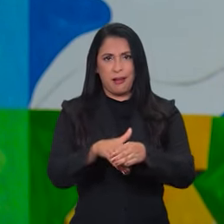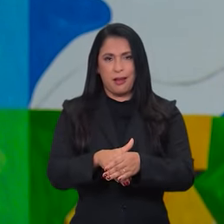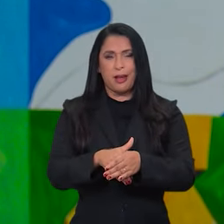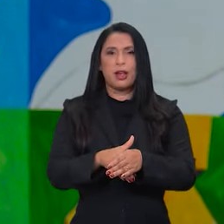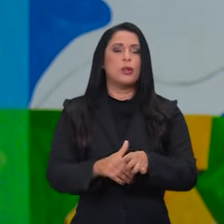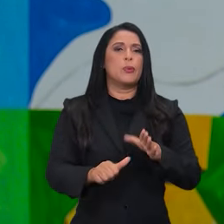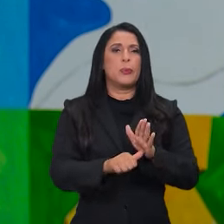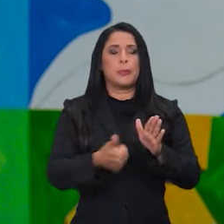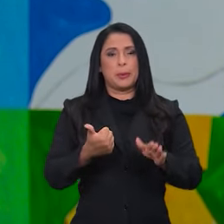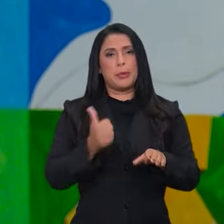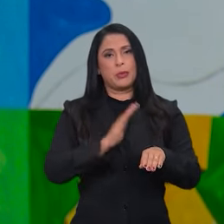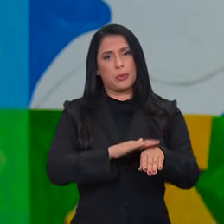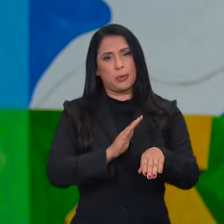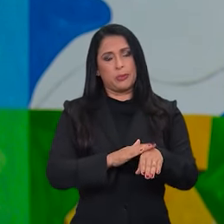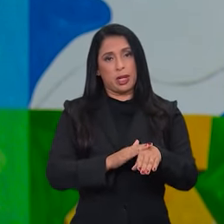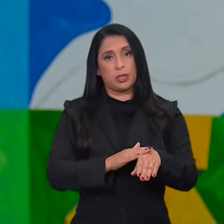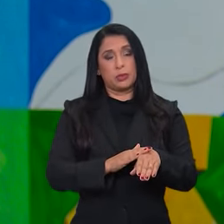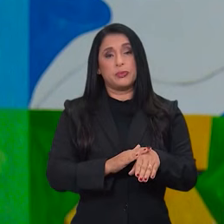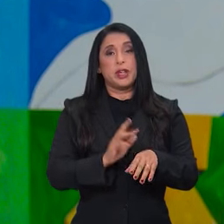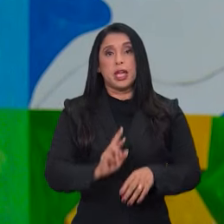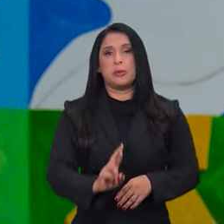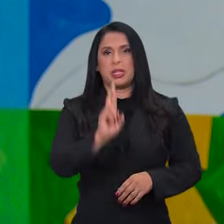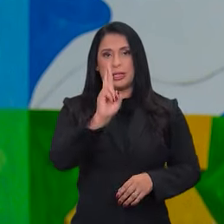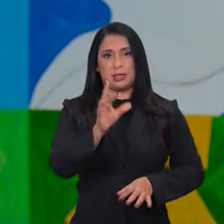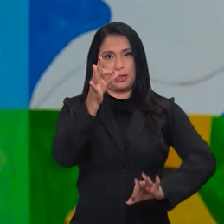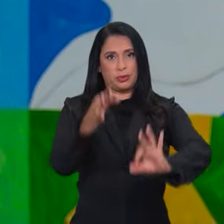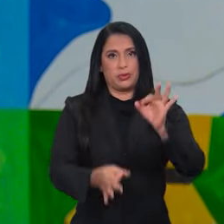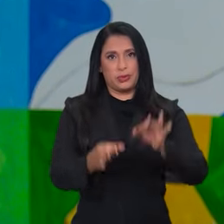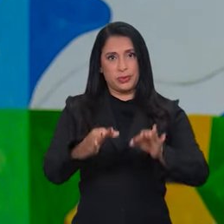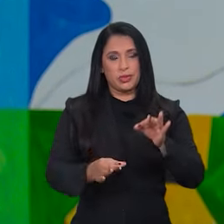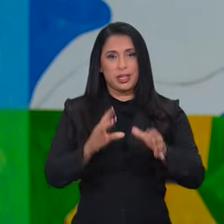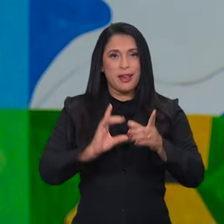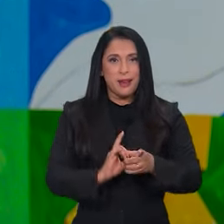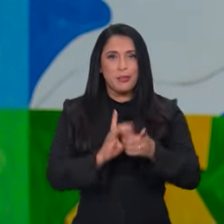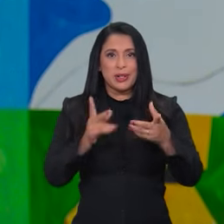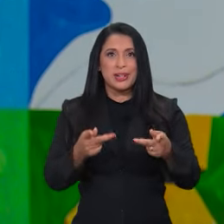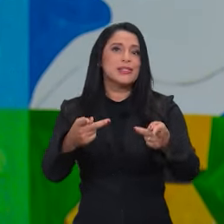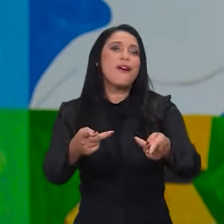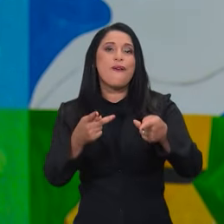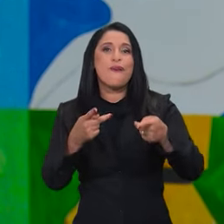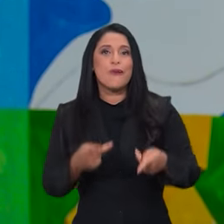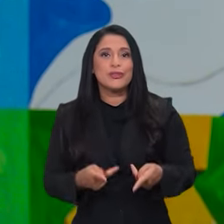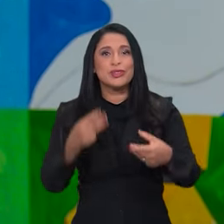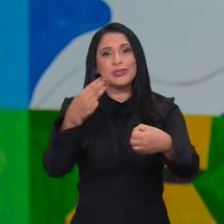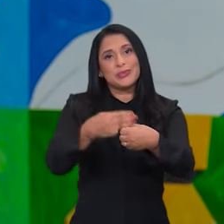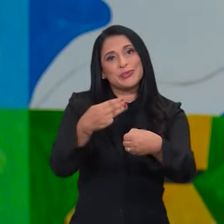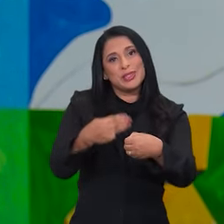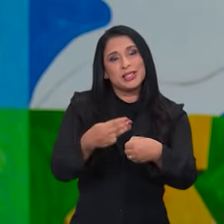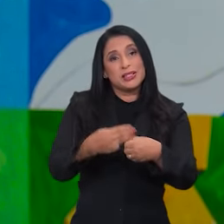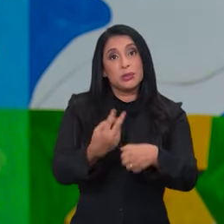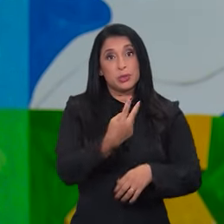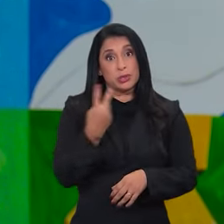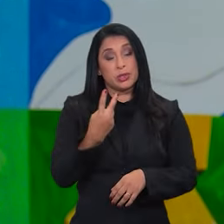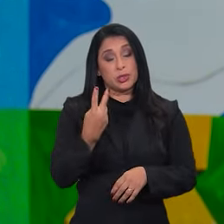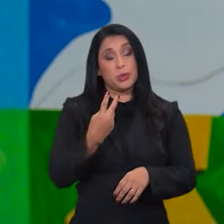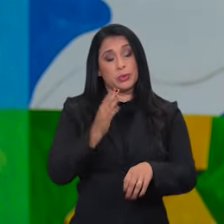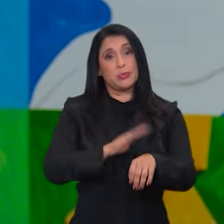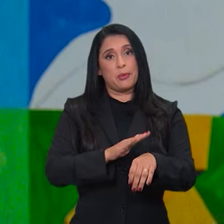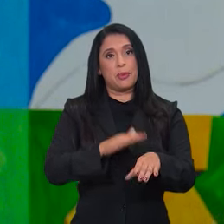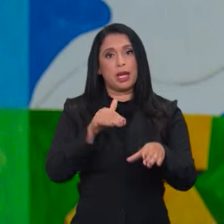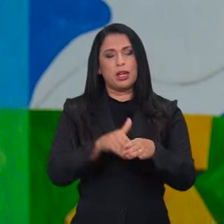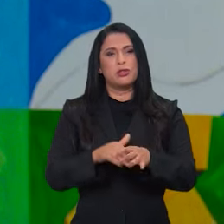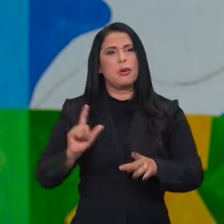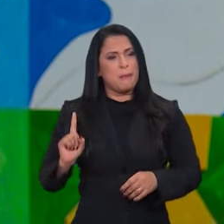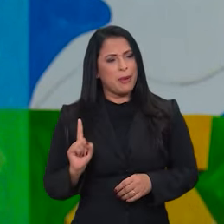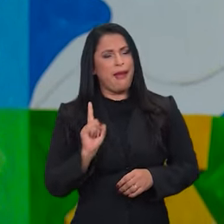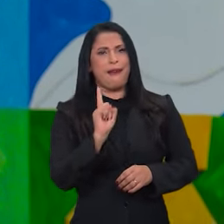turno destas eleições em nome da Justiça da Democracia convido cada pessoa nos municípios que terão segundo turno